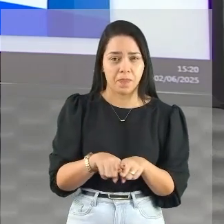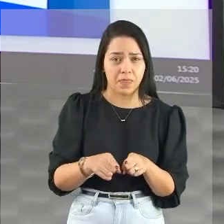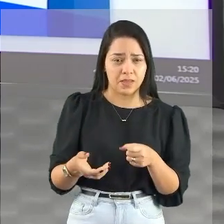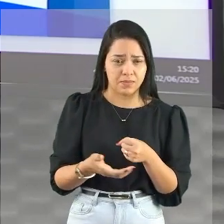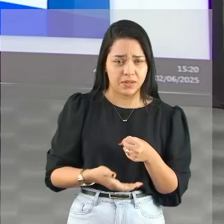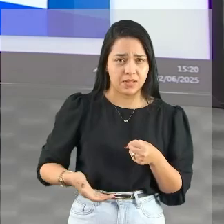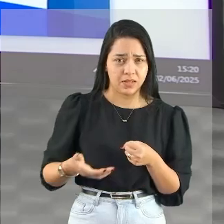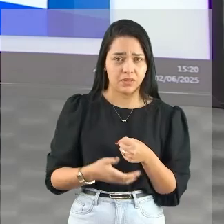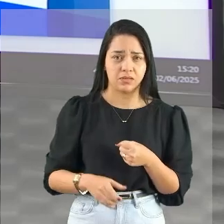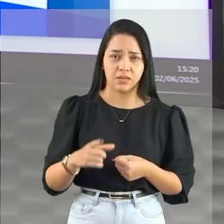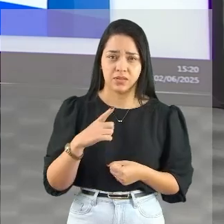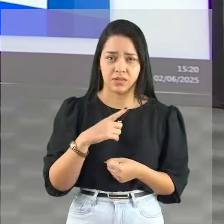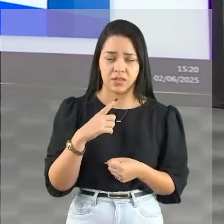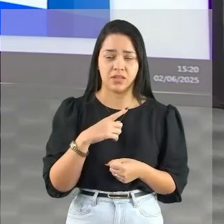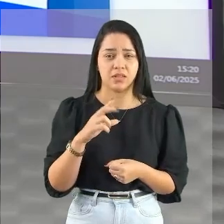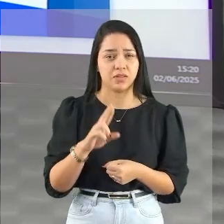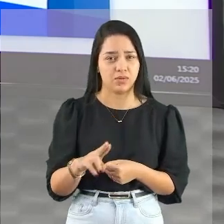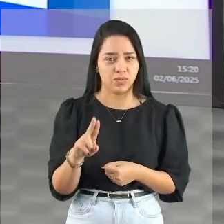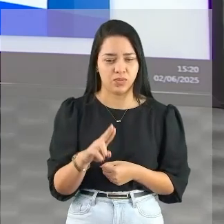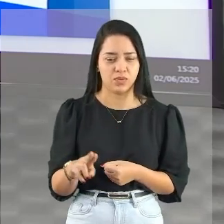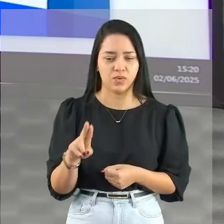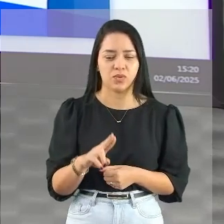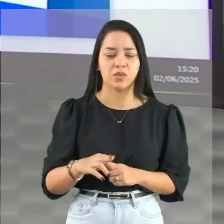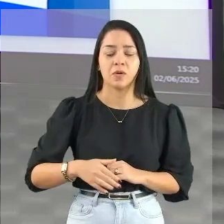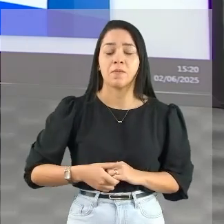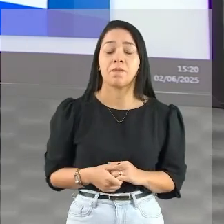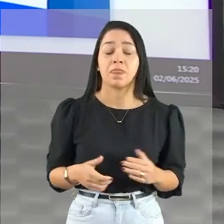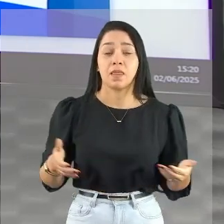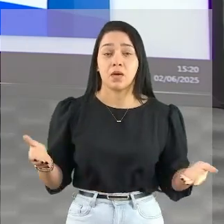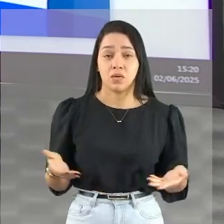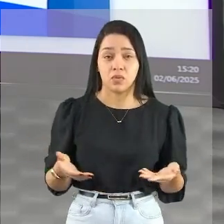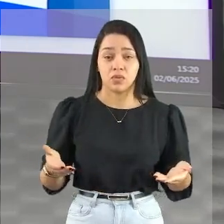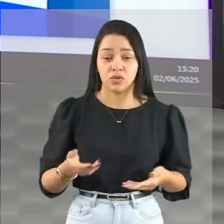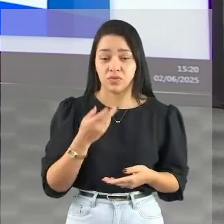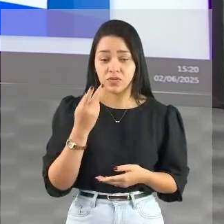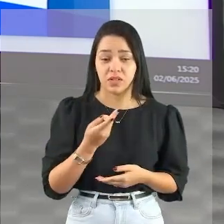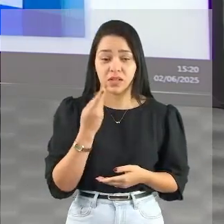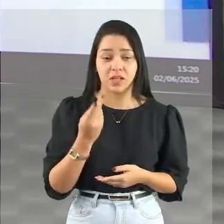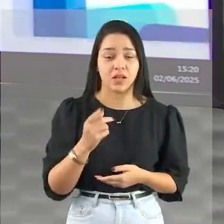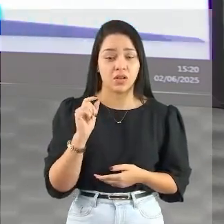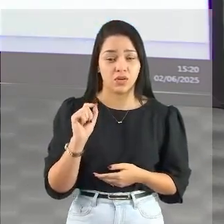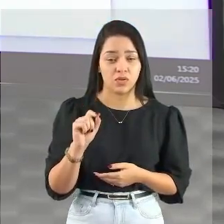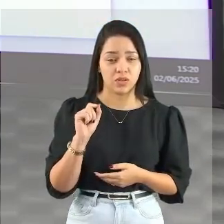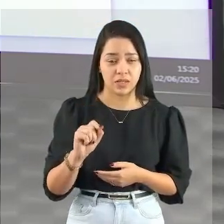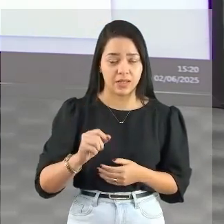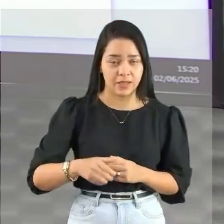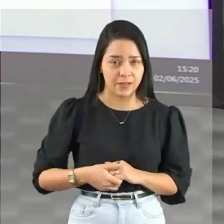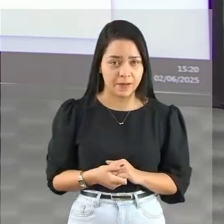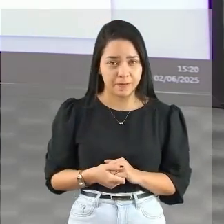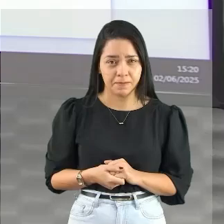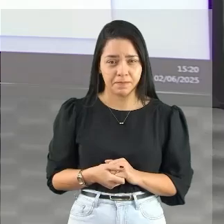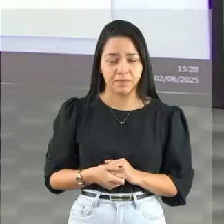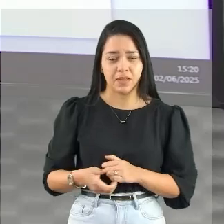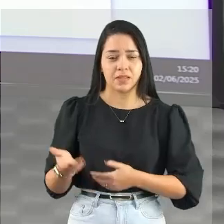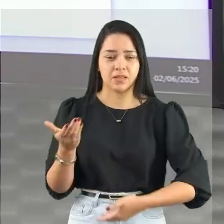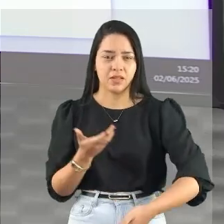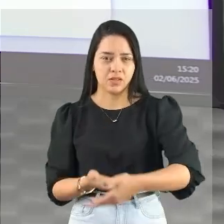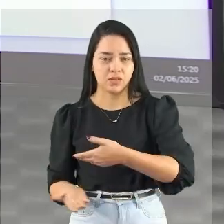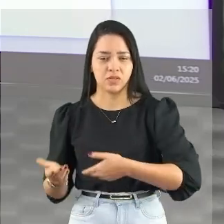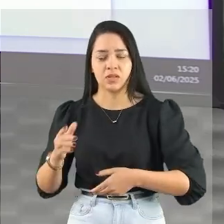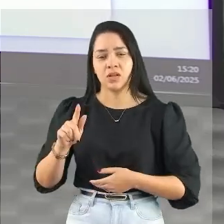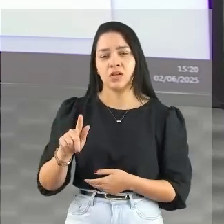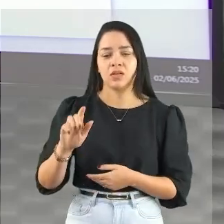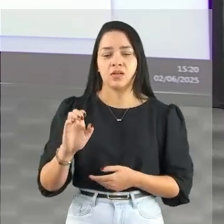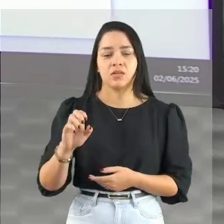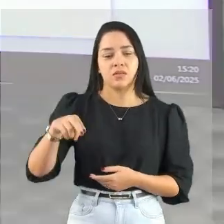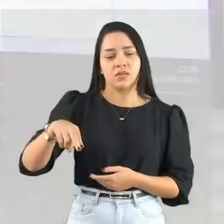através desse nosso instrumento, tá? A gente vai falar hoje, pessoal, um pouquinho sobre as interações gênicas,